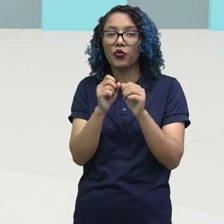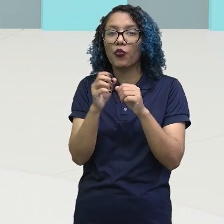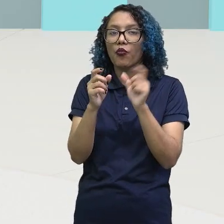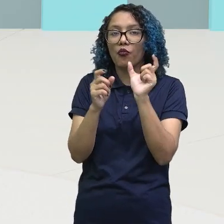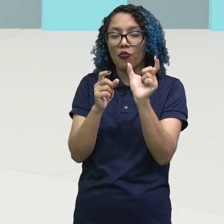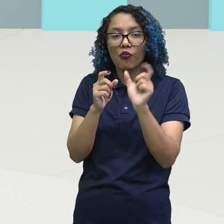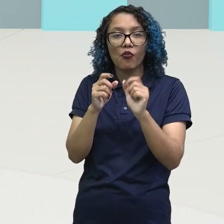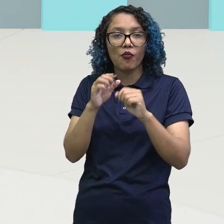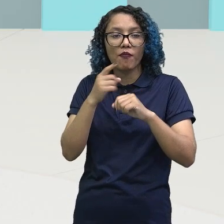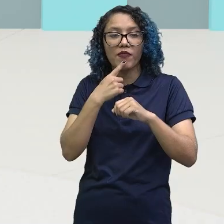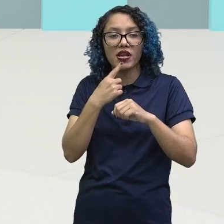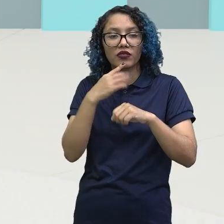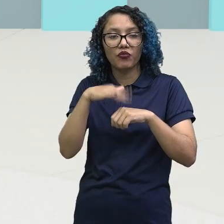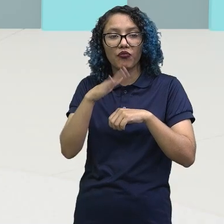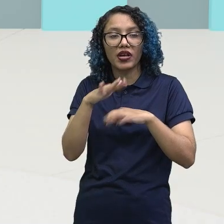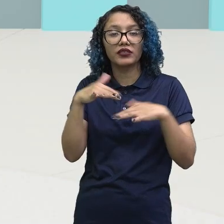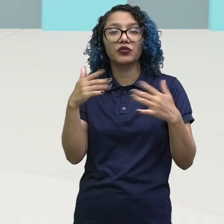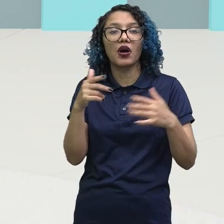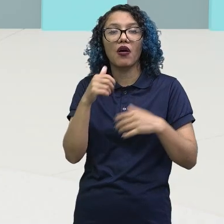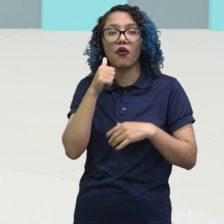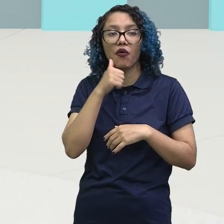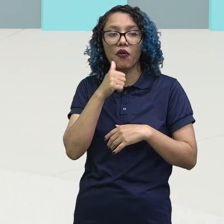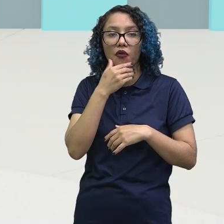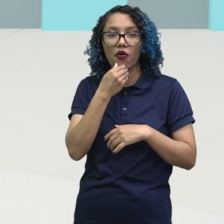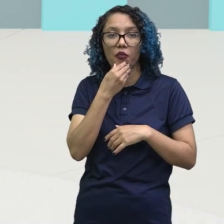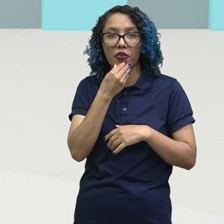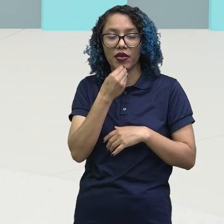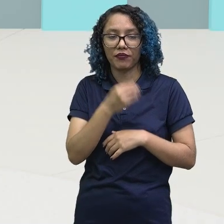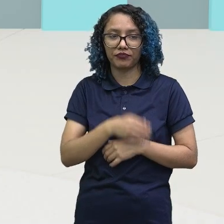Perfeito? Vamos continuar.